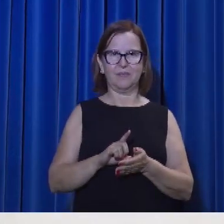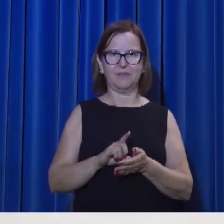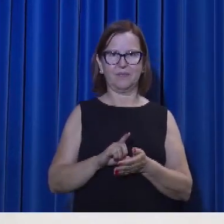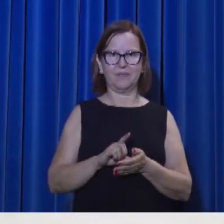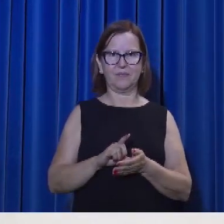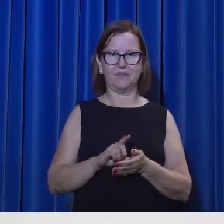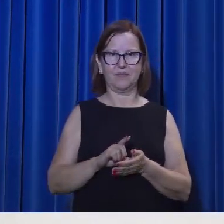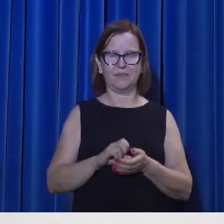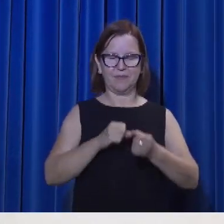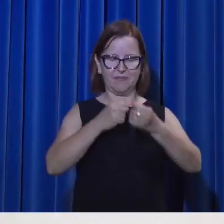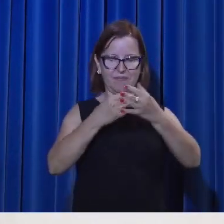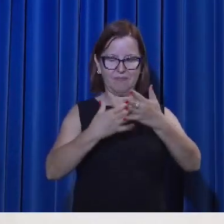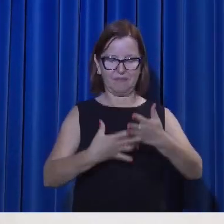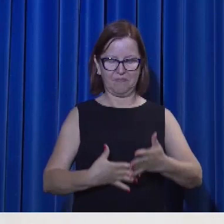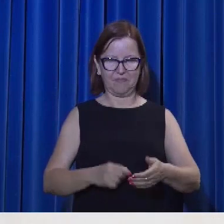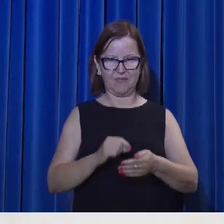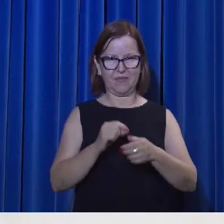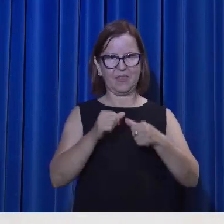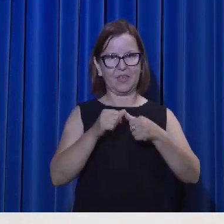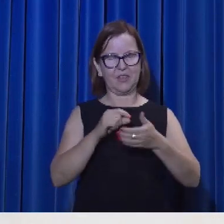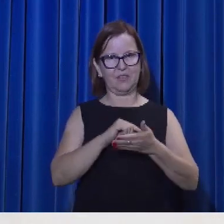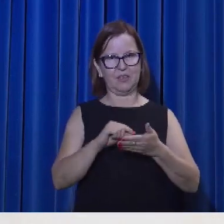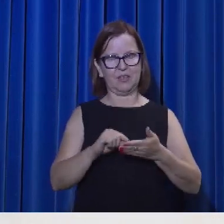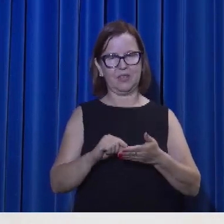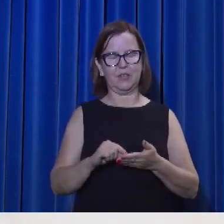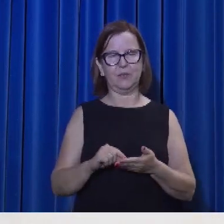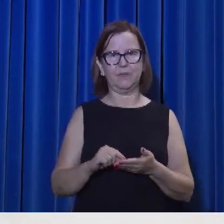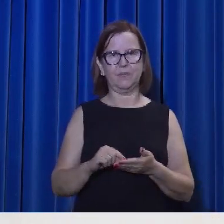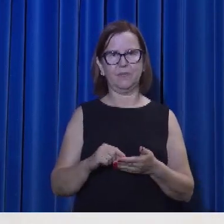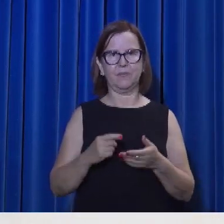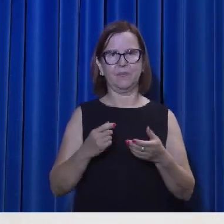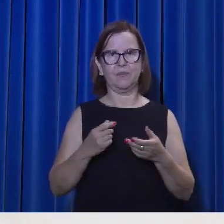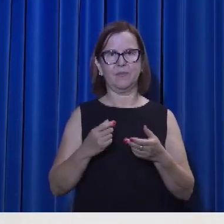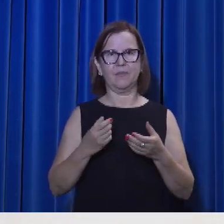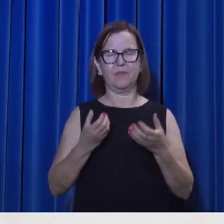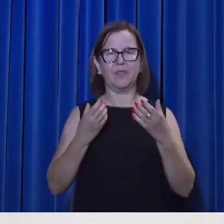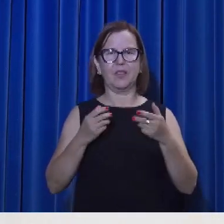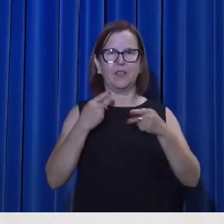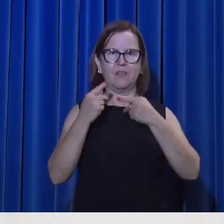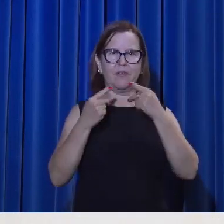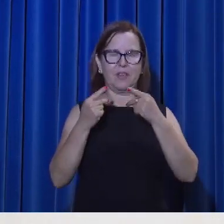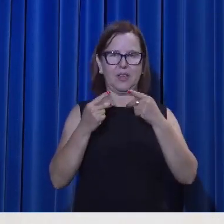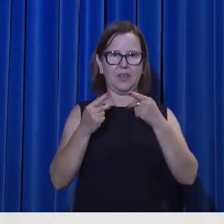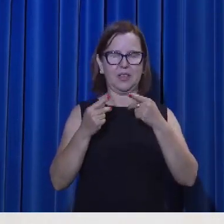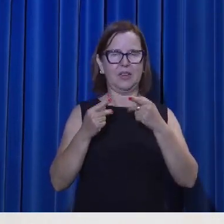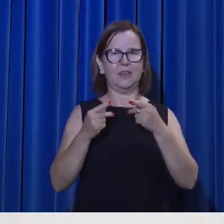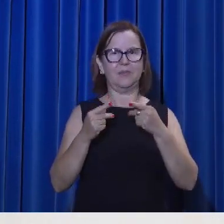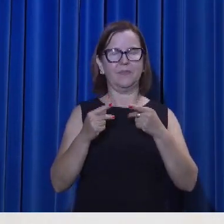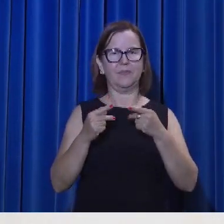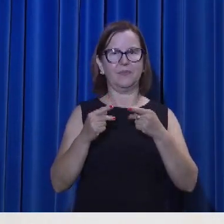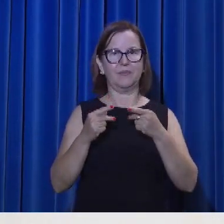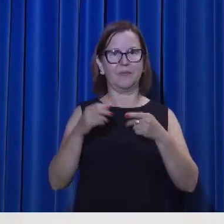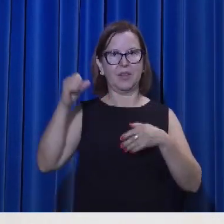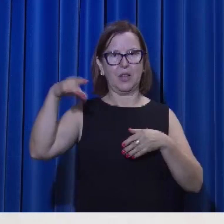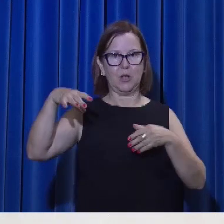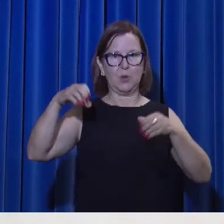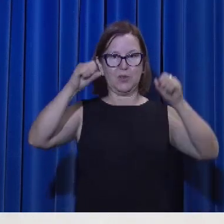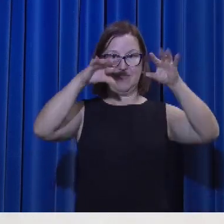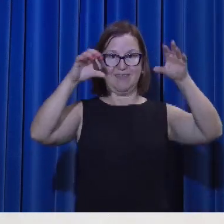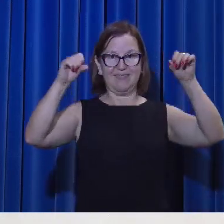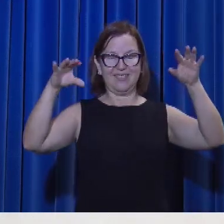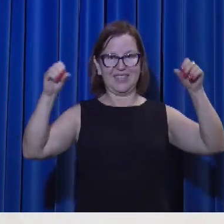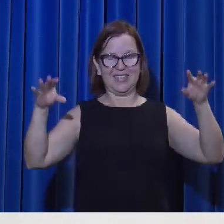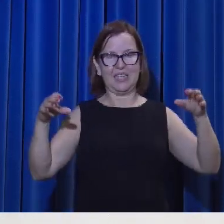analisar esse versículo, eu queria fazer uma observação com relação a esse termo prevaleceram. A luz resplandece nas trevas, e as trevas